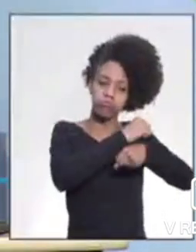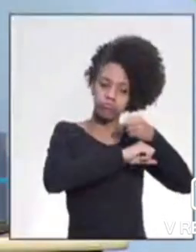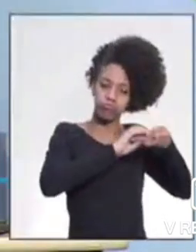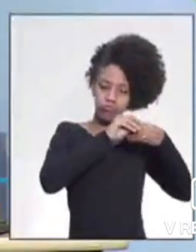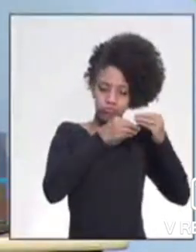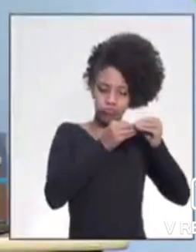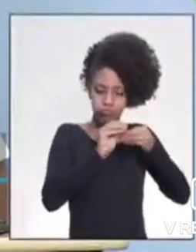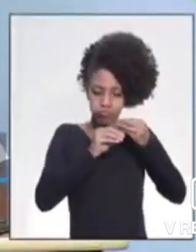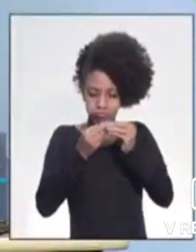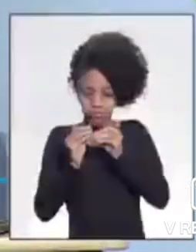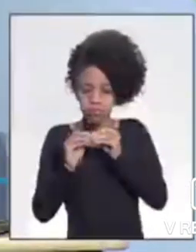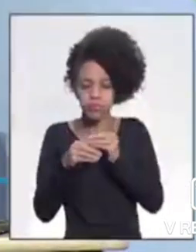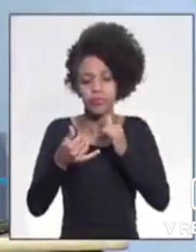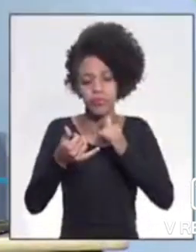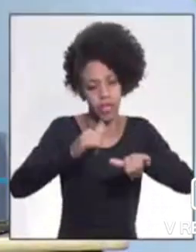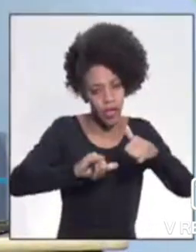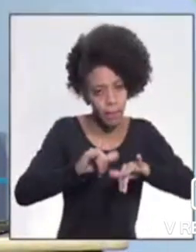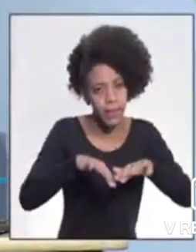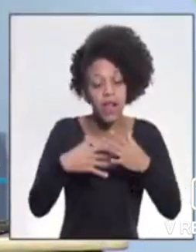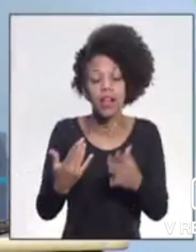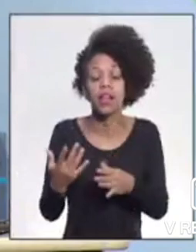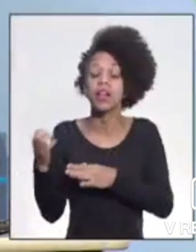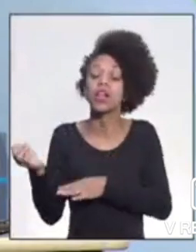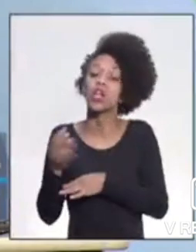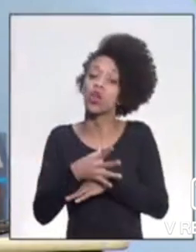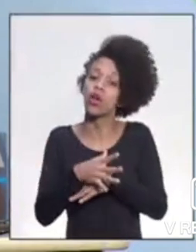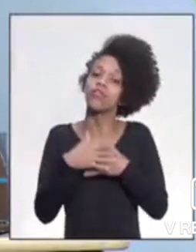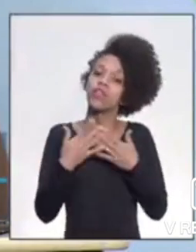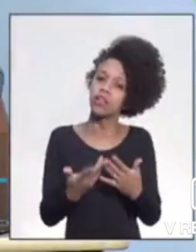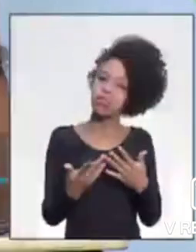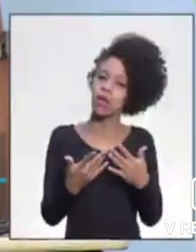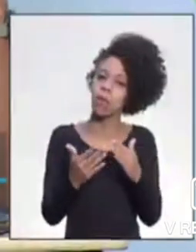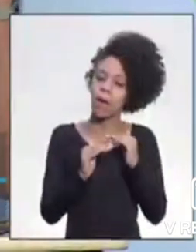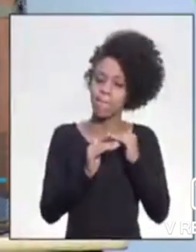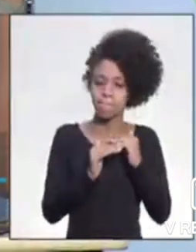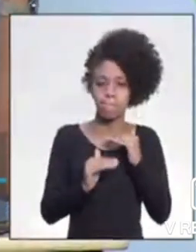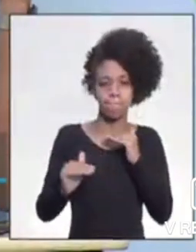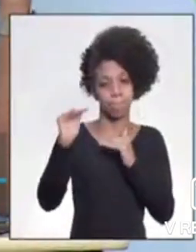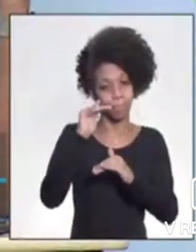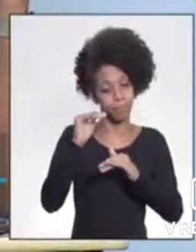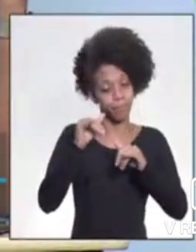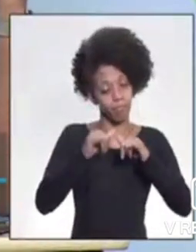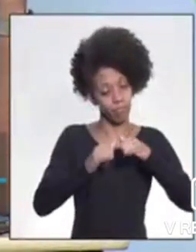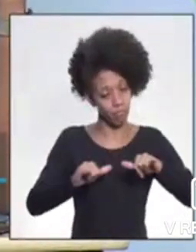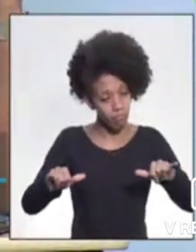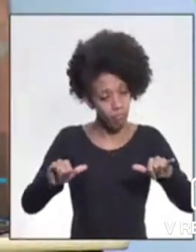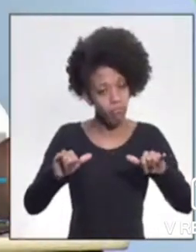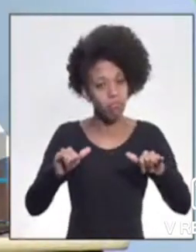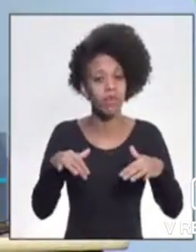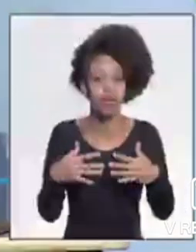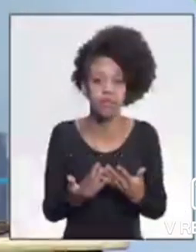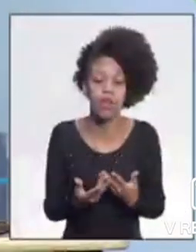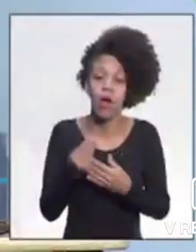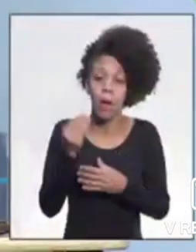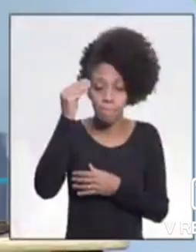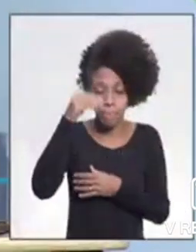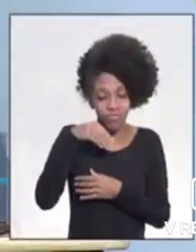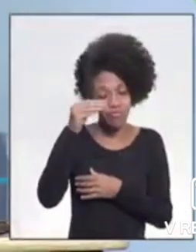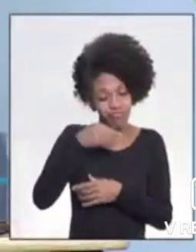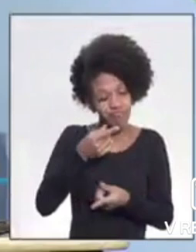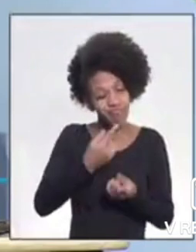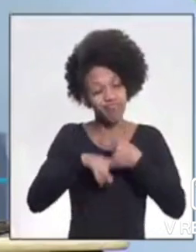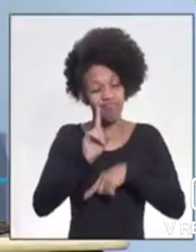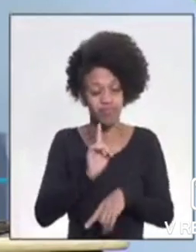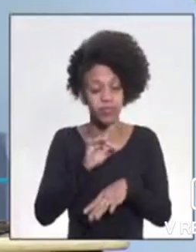químicos. Tá? Nessas outras novas conexões, então eles estão com nível de energia alto e eles vão perder energia. Então